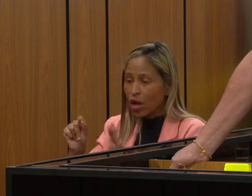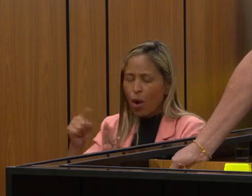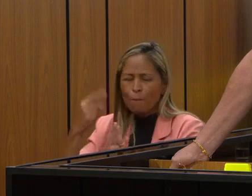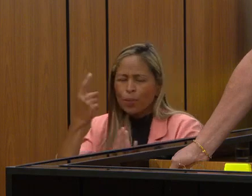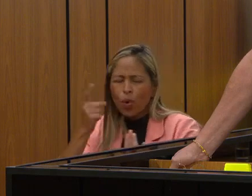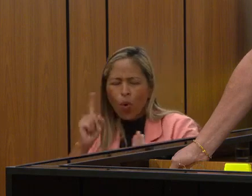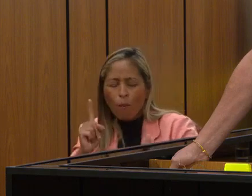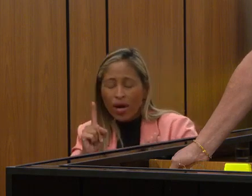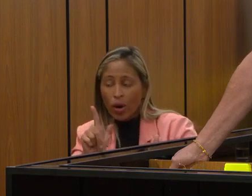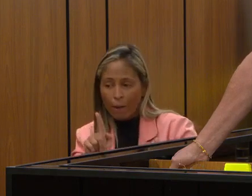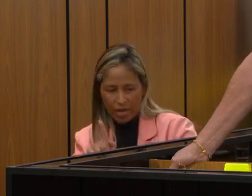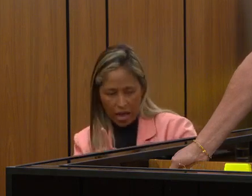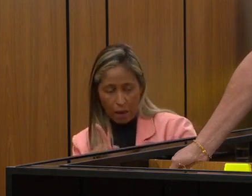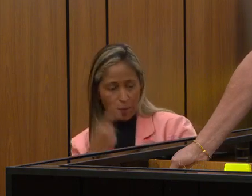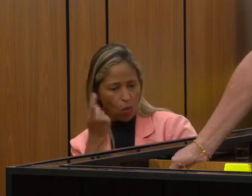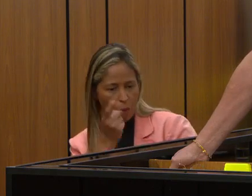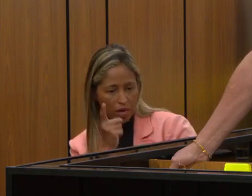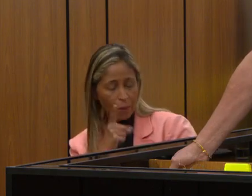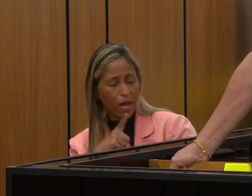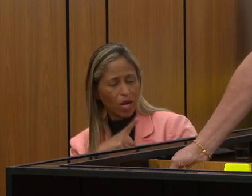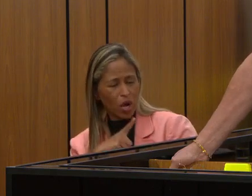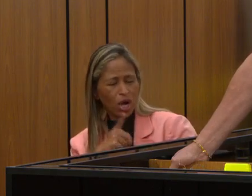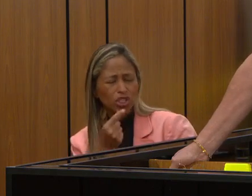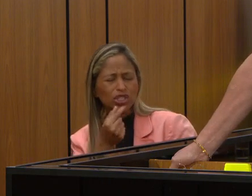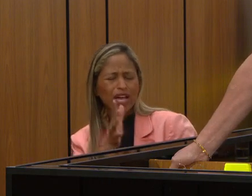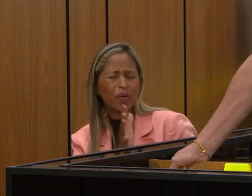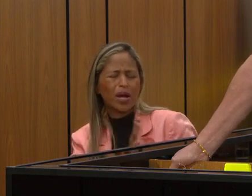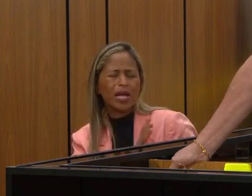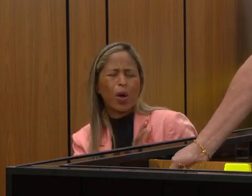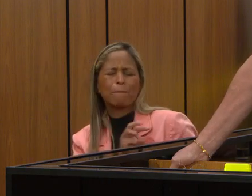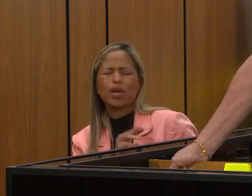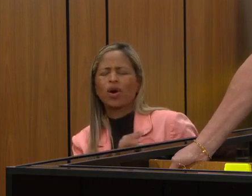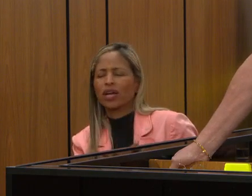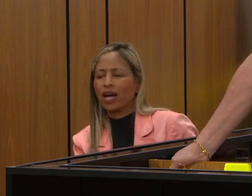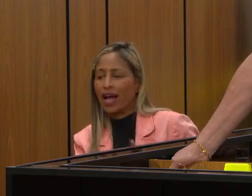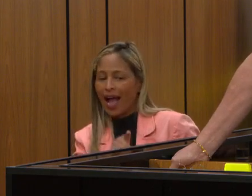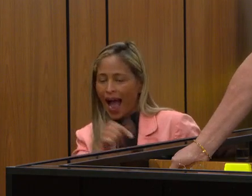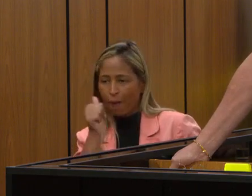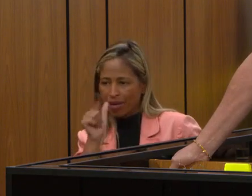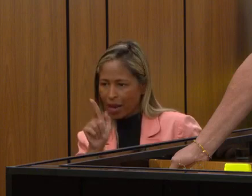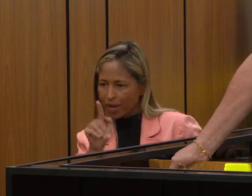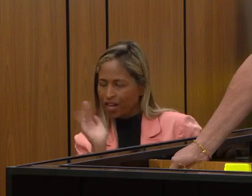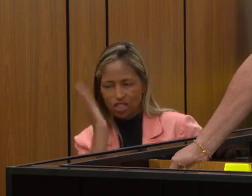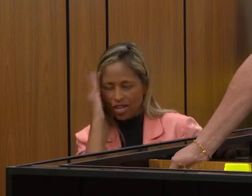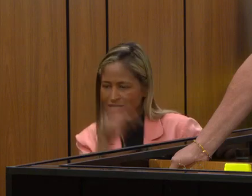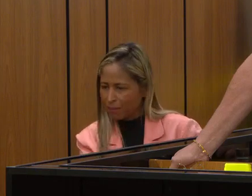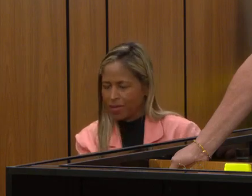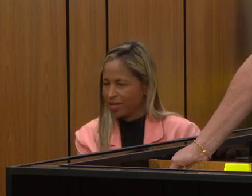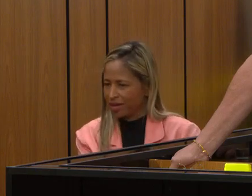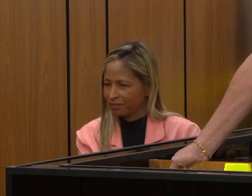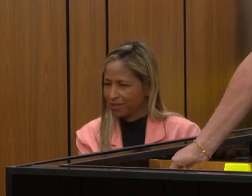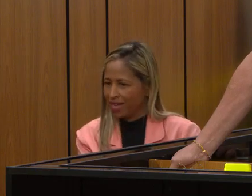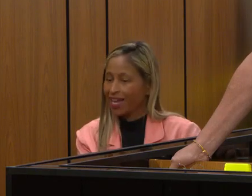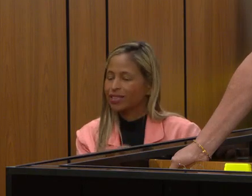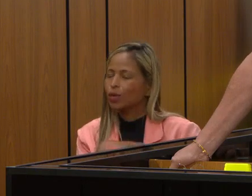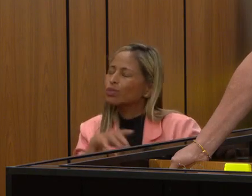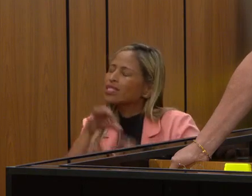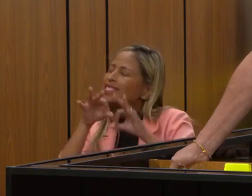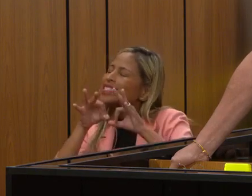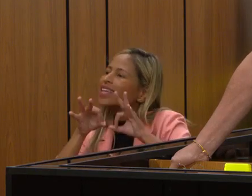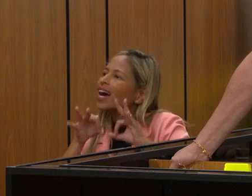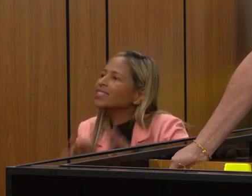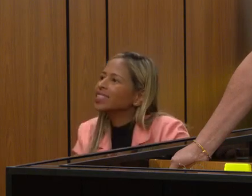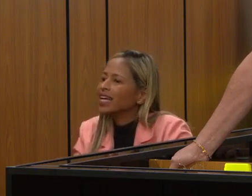né e ela é uma das pessoas que eu tenho a convicção de que sabia de tudo Com certeza ela sabia